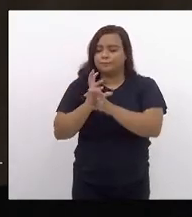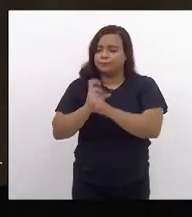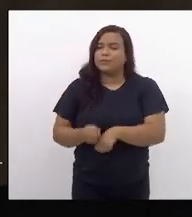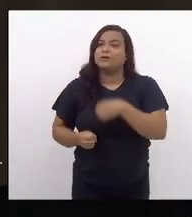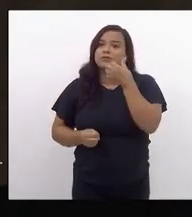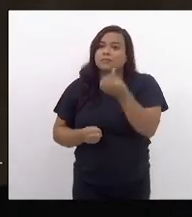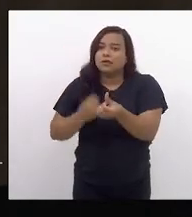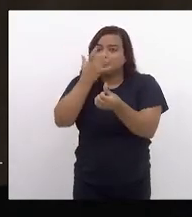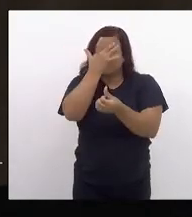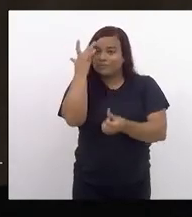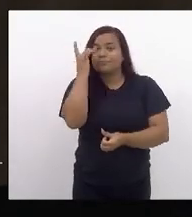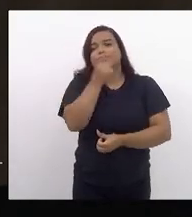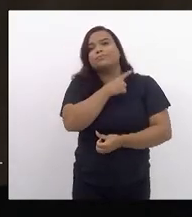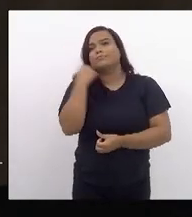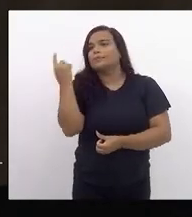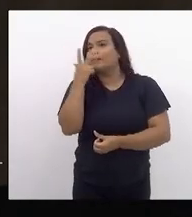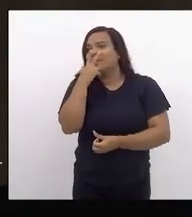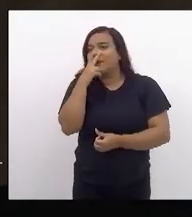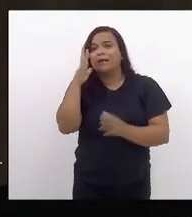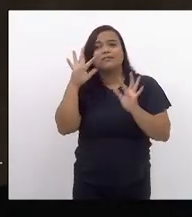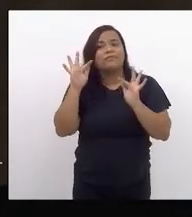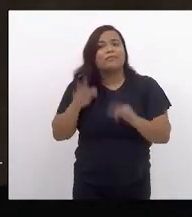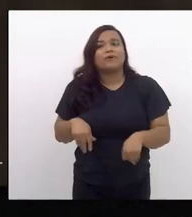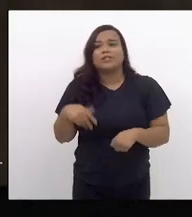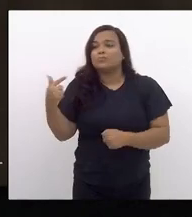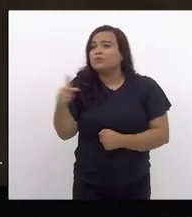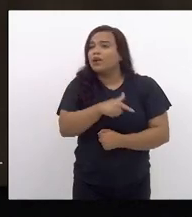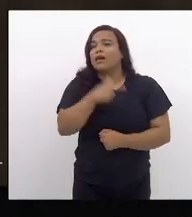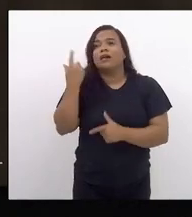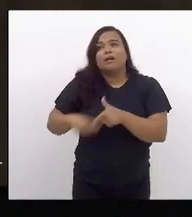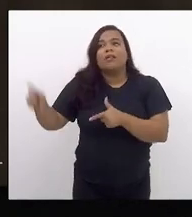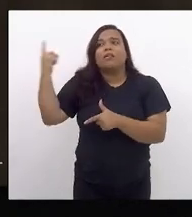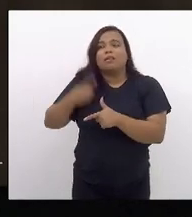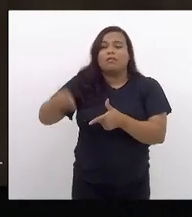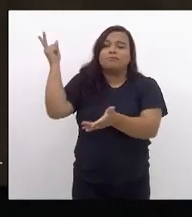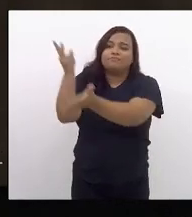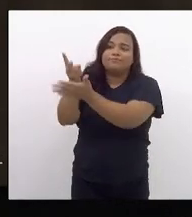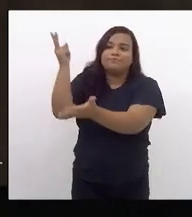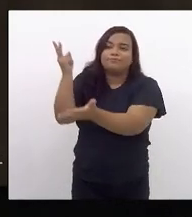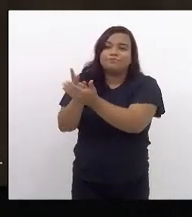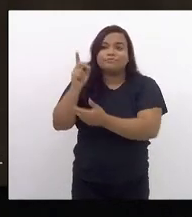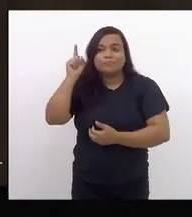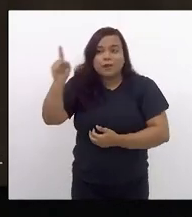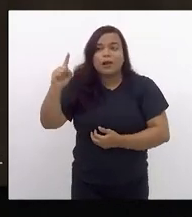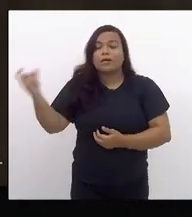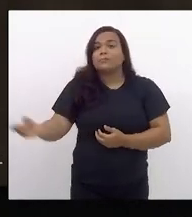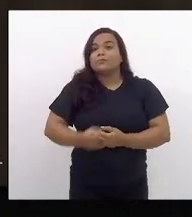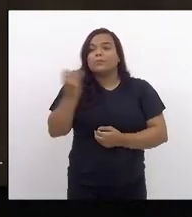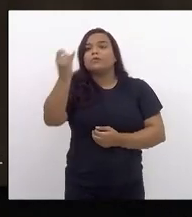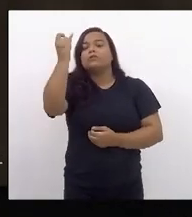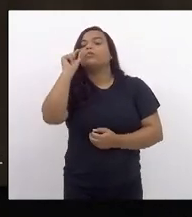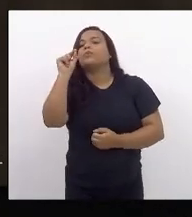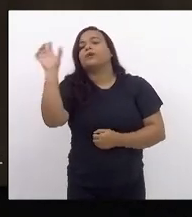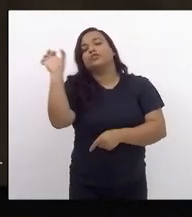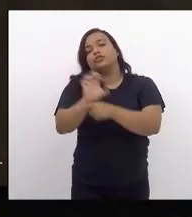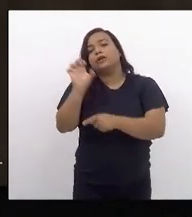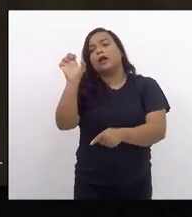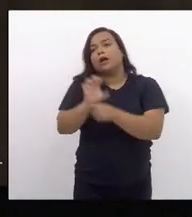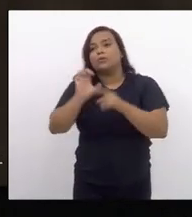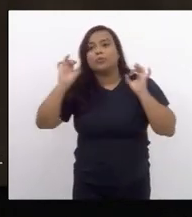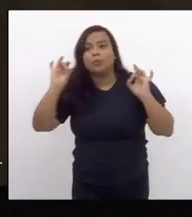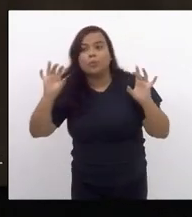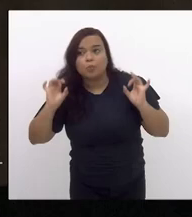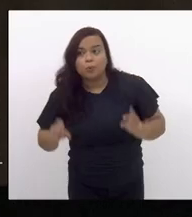é uma tragédia que parece não cessar, e é importante que o Estado cumpra, em relação aos municípios, aos